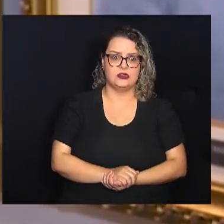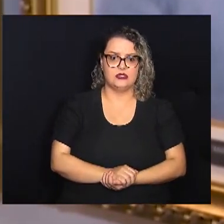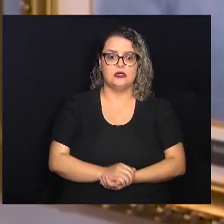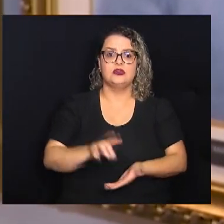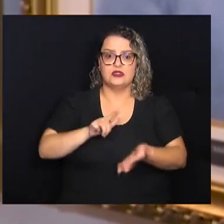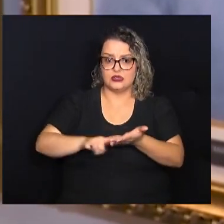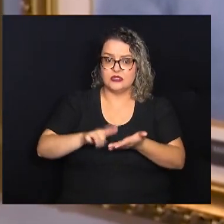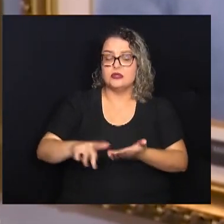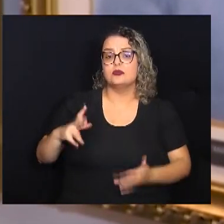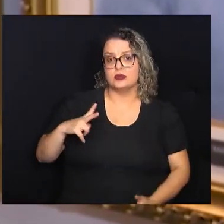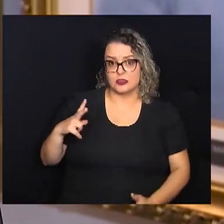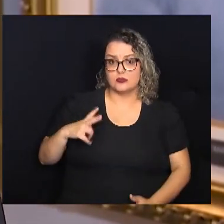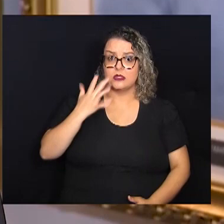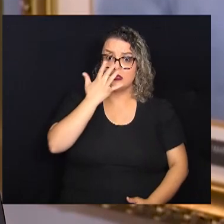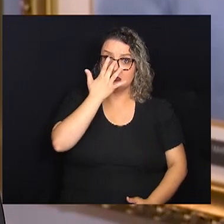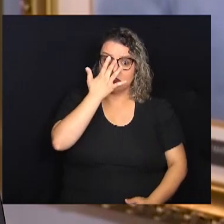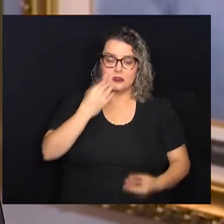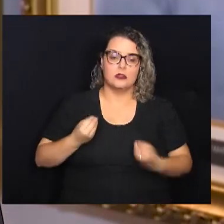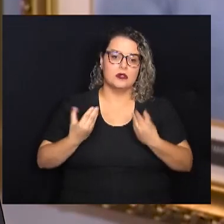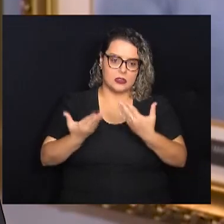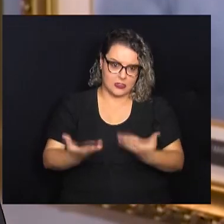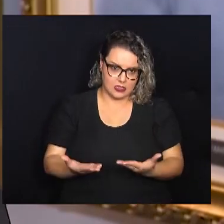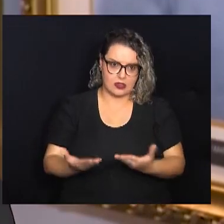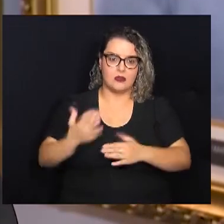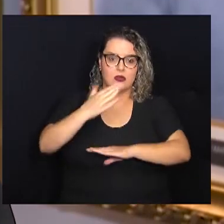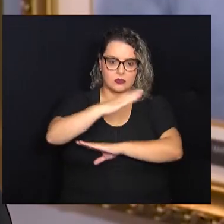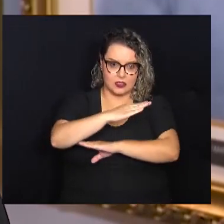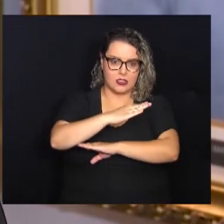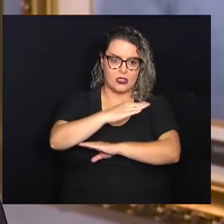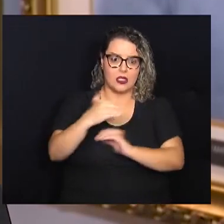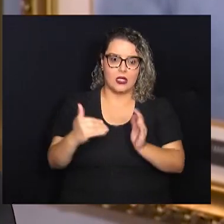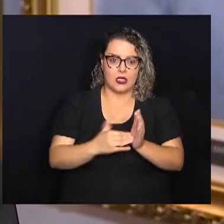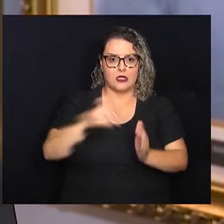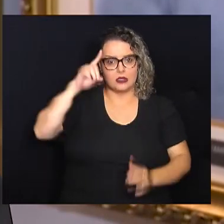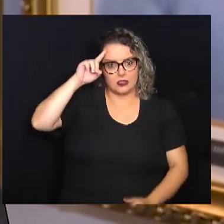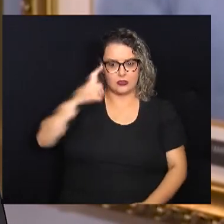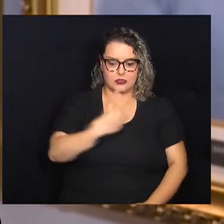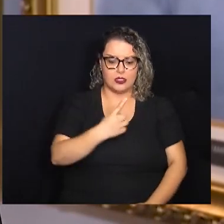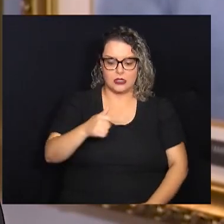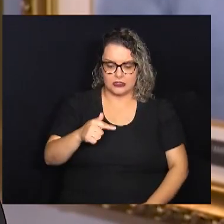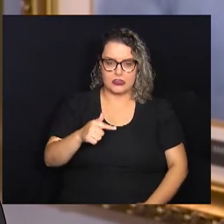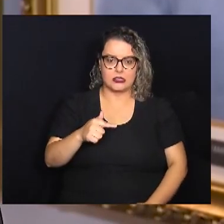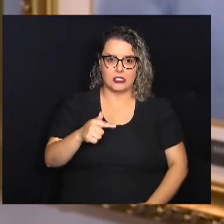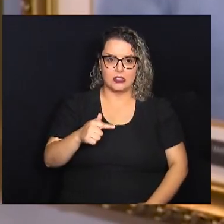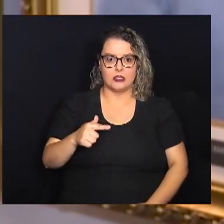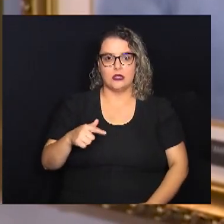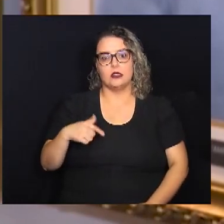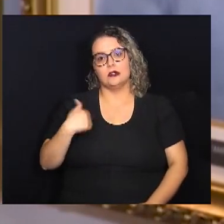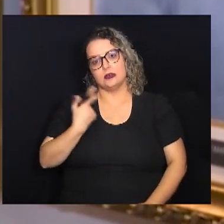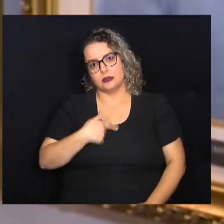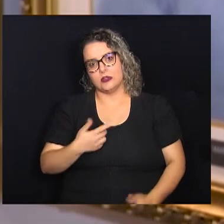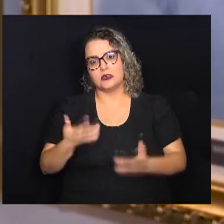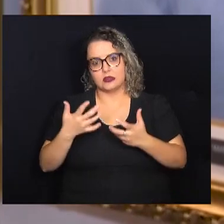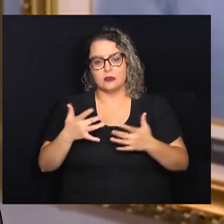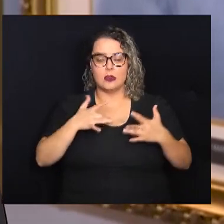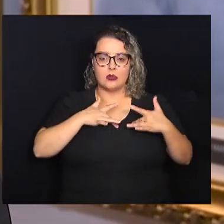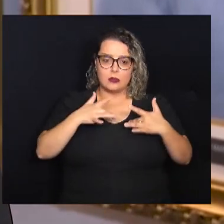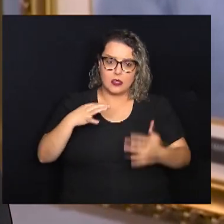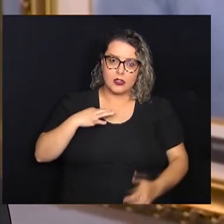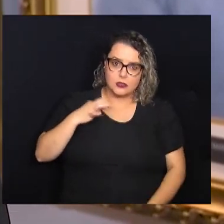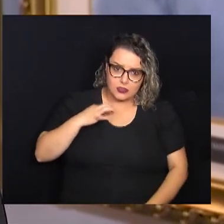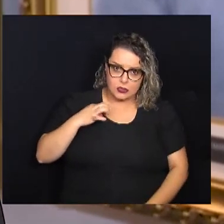higiene pessoal, que tragam aqui na Câmara. A campanha vai até o dia 17, então a gente conta mais uma vez com a solidariedade